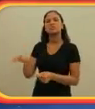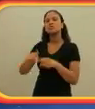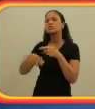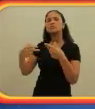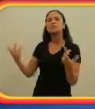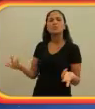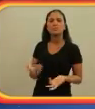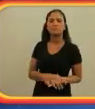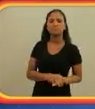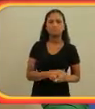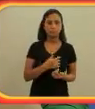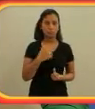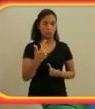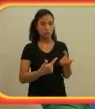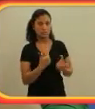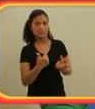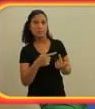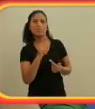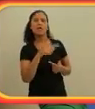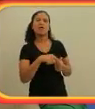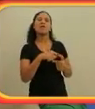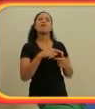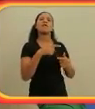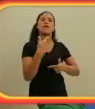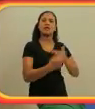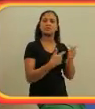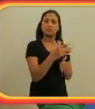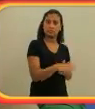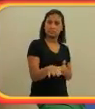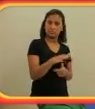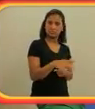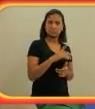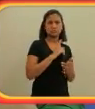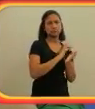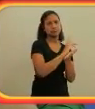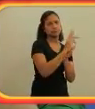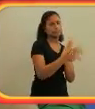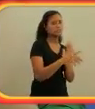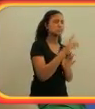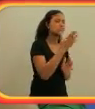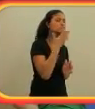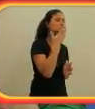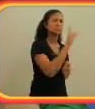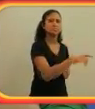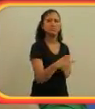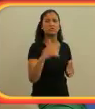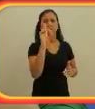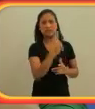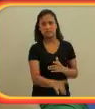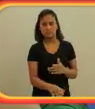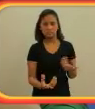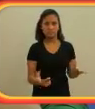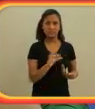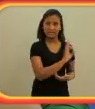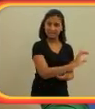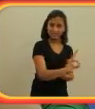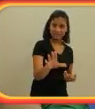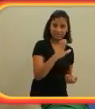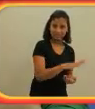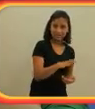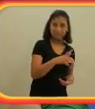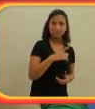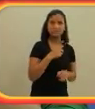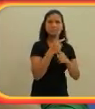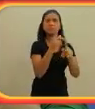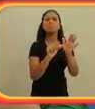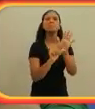as crianças? Eu trabalho e desenvolvo atividades com crianças com vários tipos de deficiências, né? E com